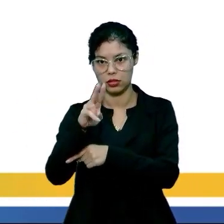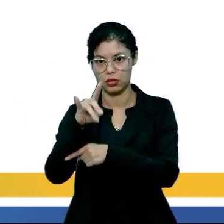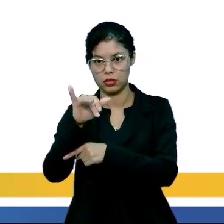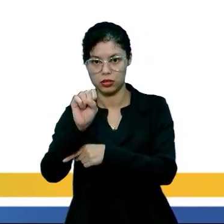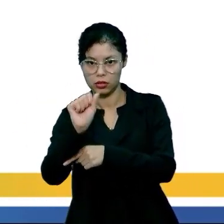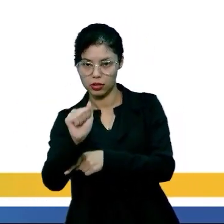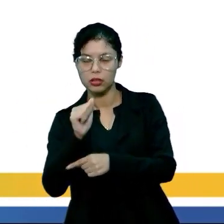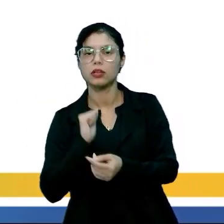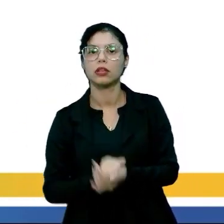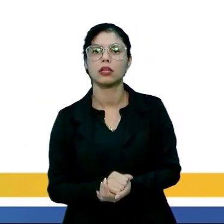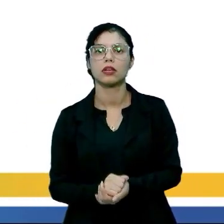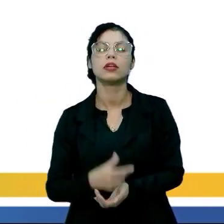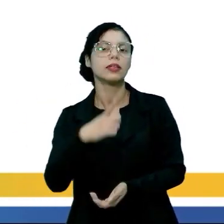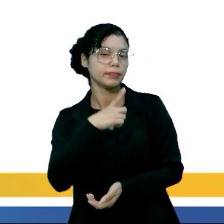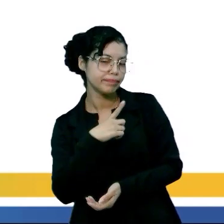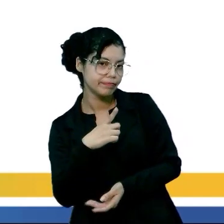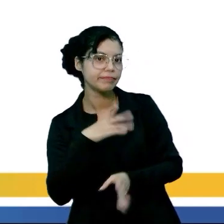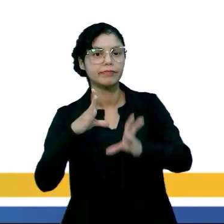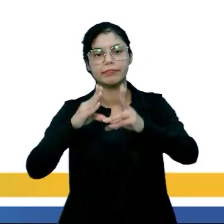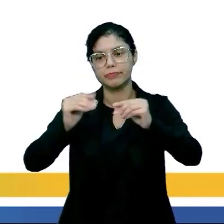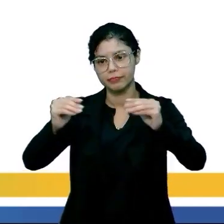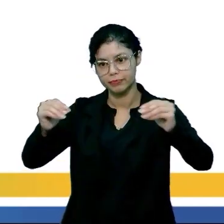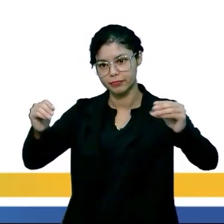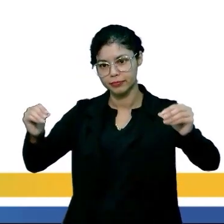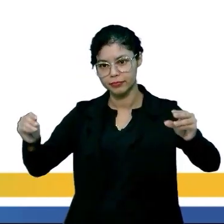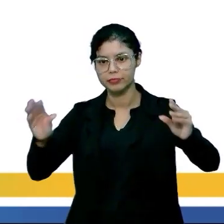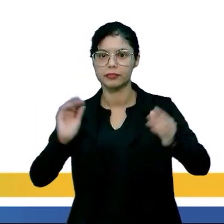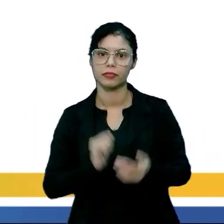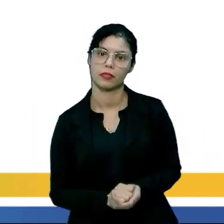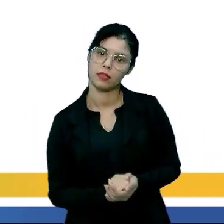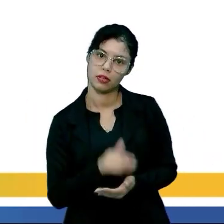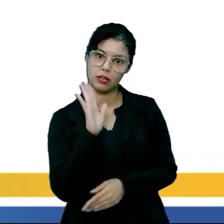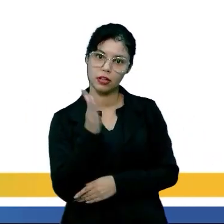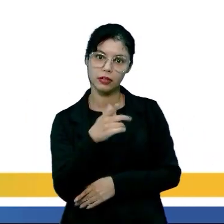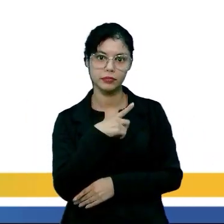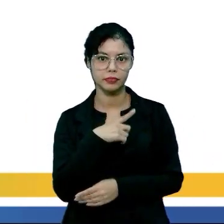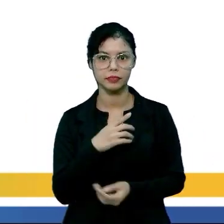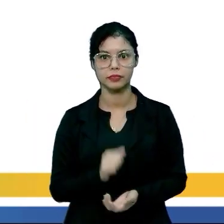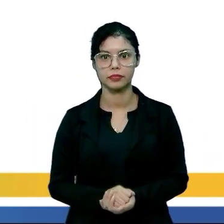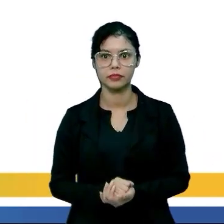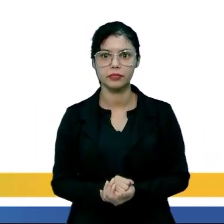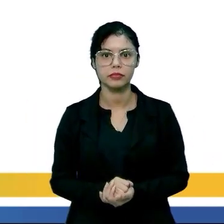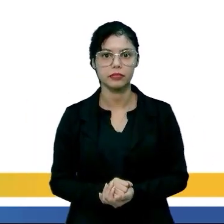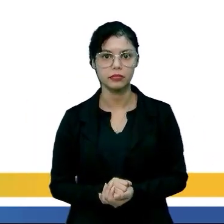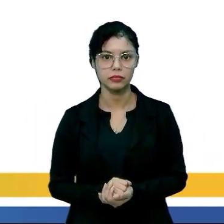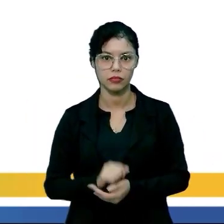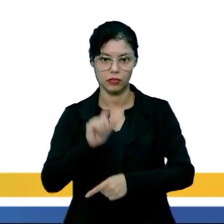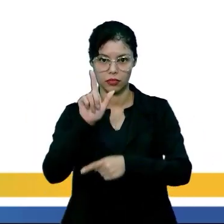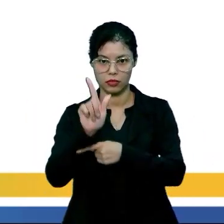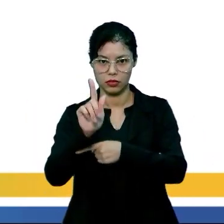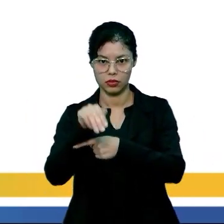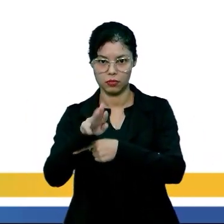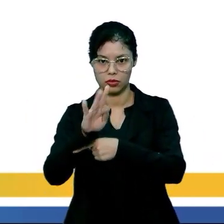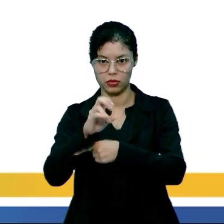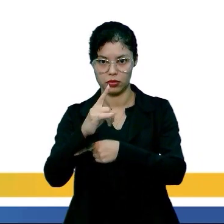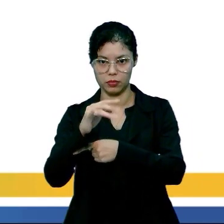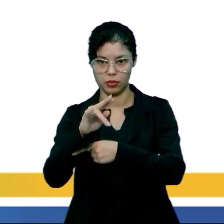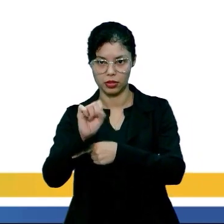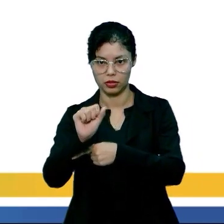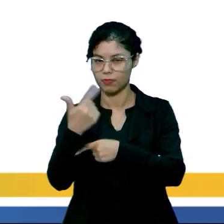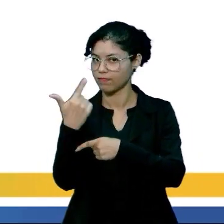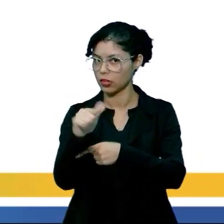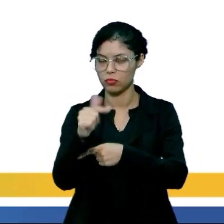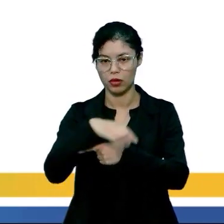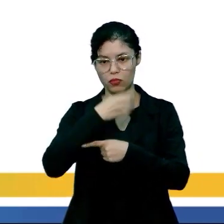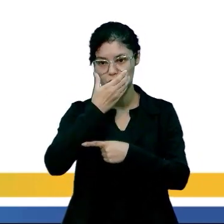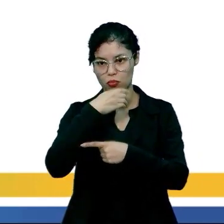fanerogamas, pessoal, que quer dizer com sementes. Esses grupos aí já têm sementes. São as gimnospermas, porém elas